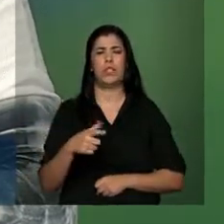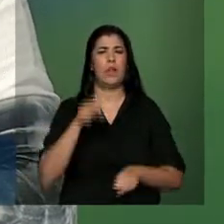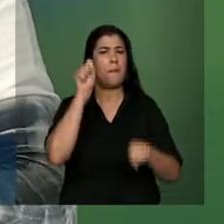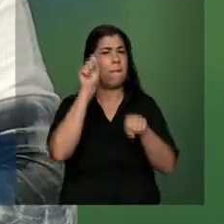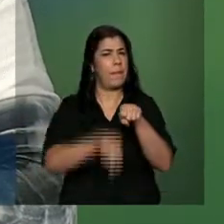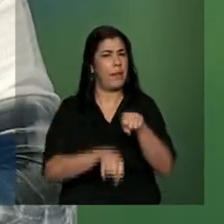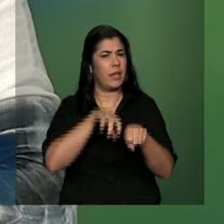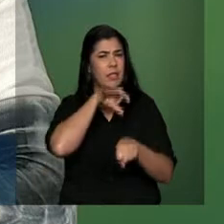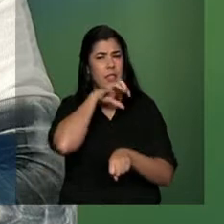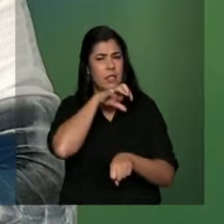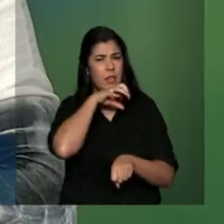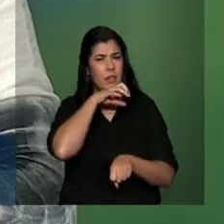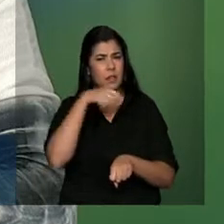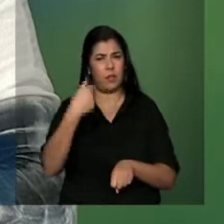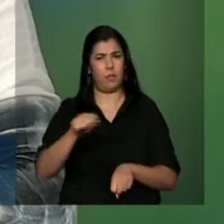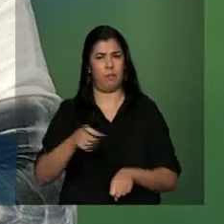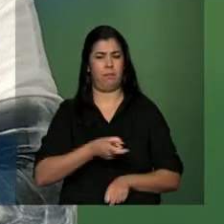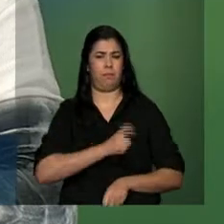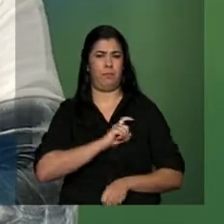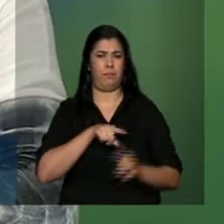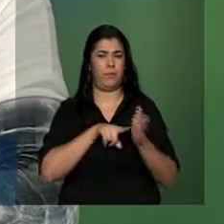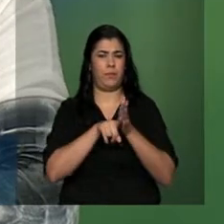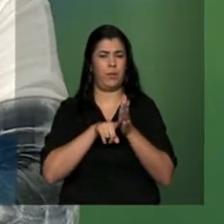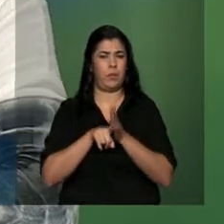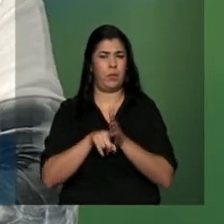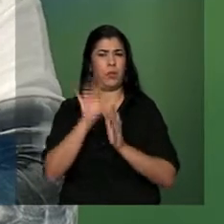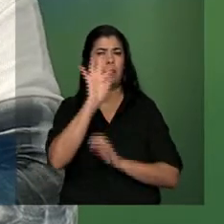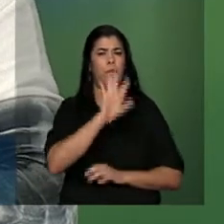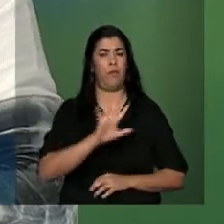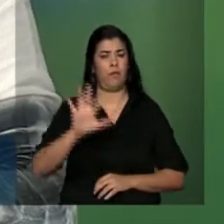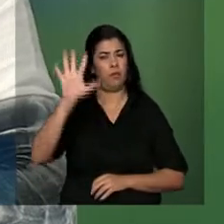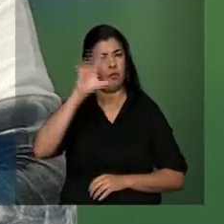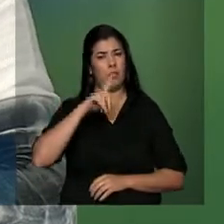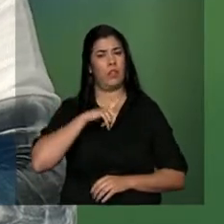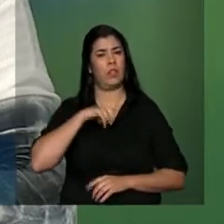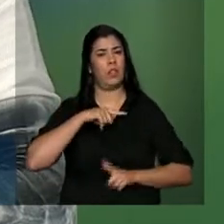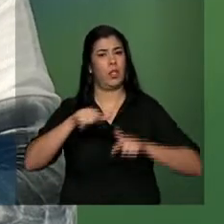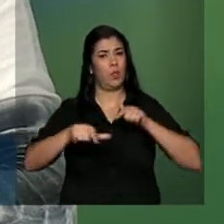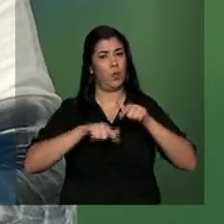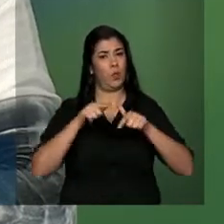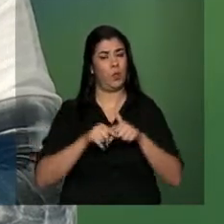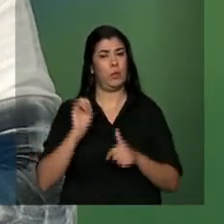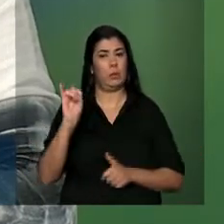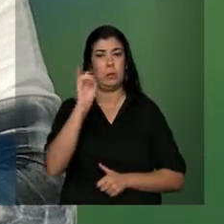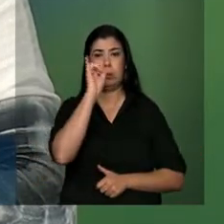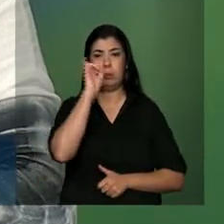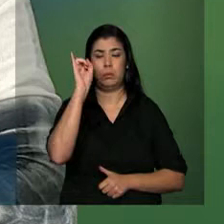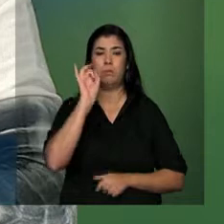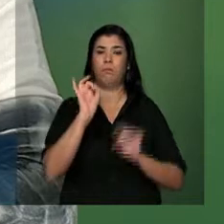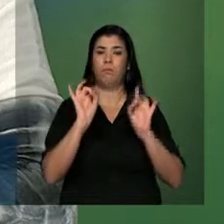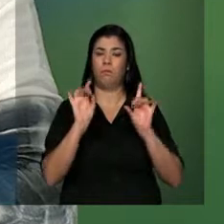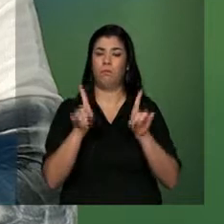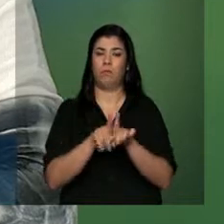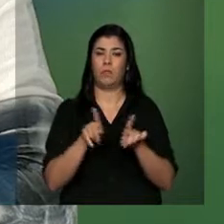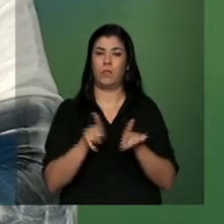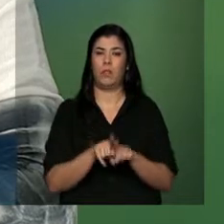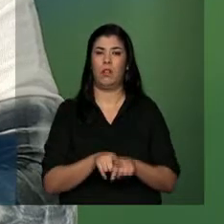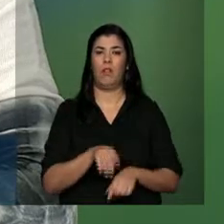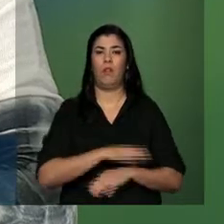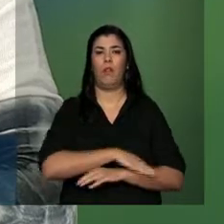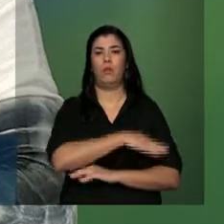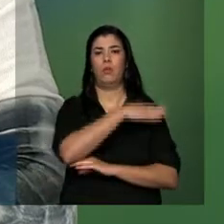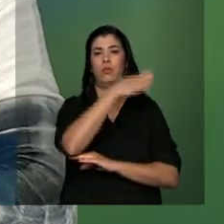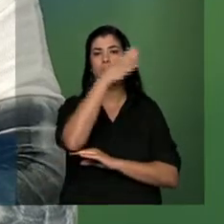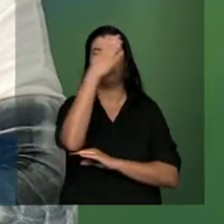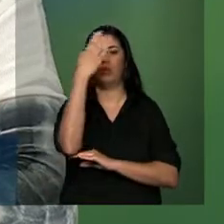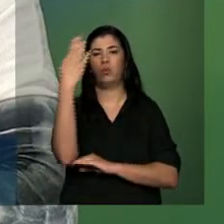não precisamos de um fiscal federal que tem um trabalho precioso na fiscalização, ficar lá o dia